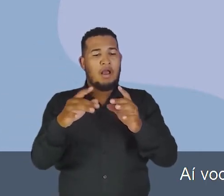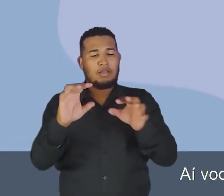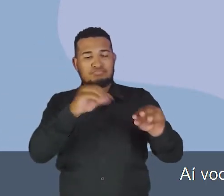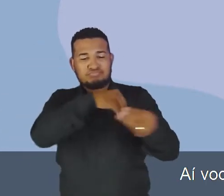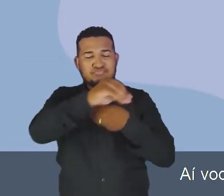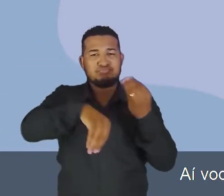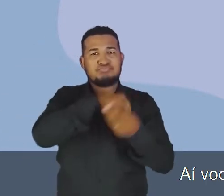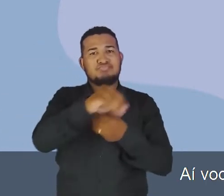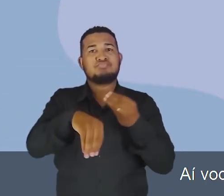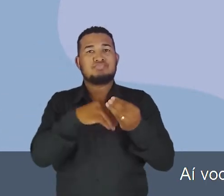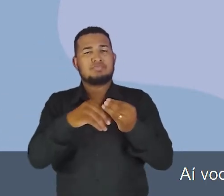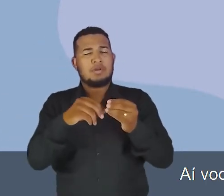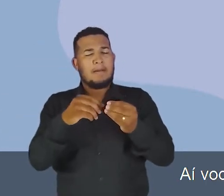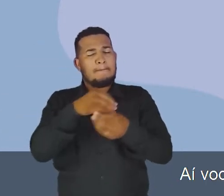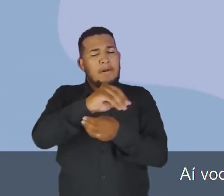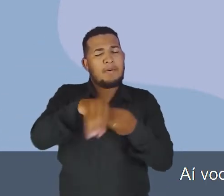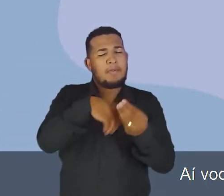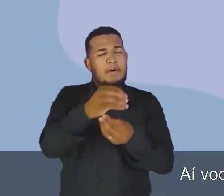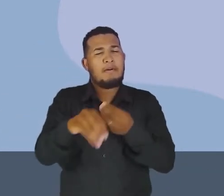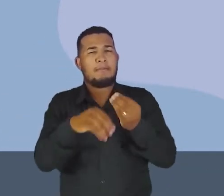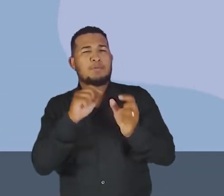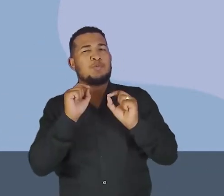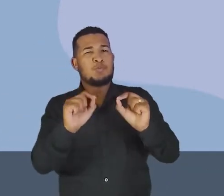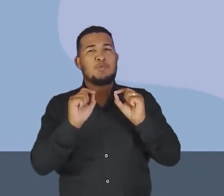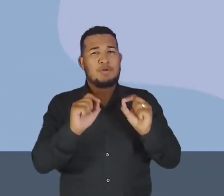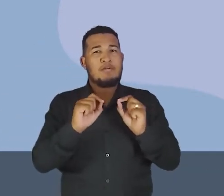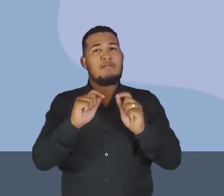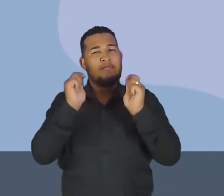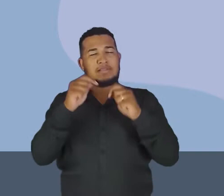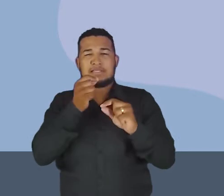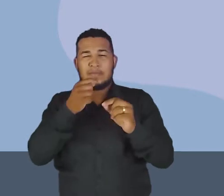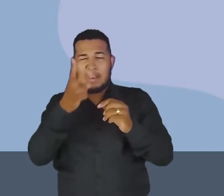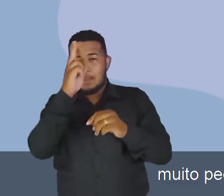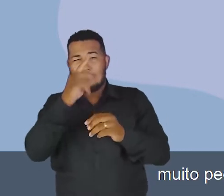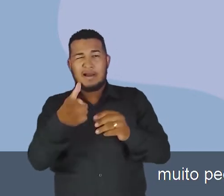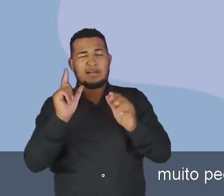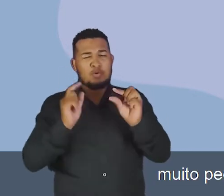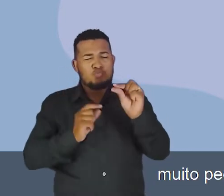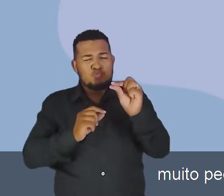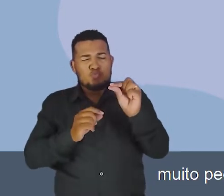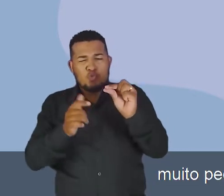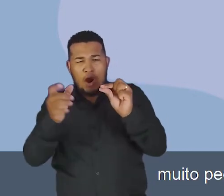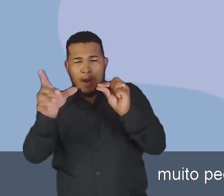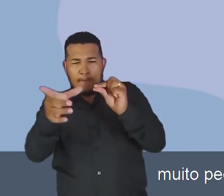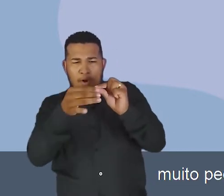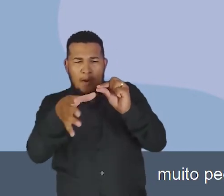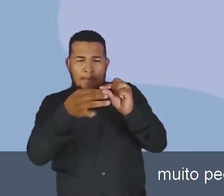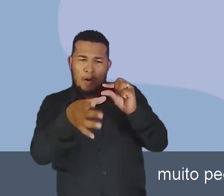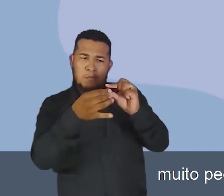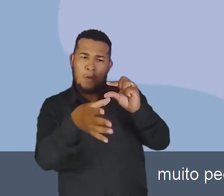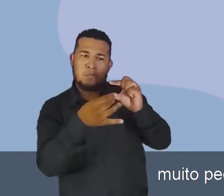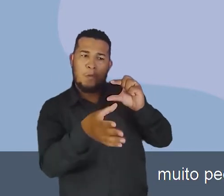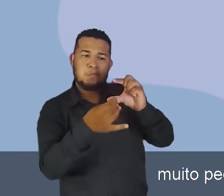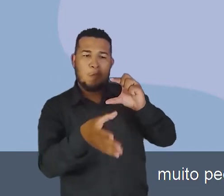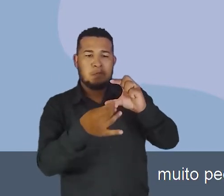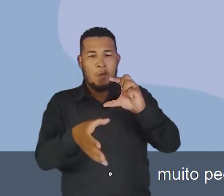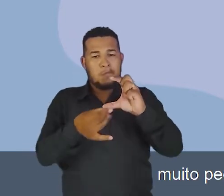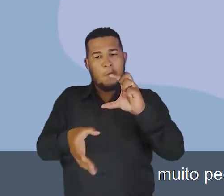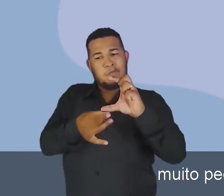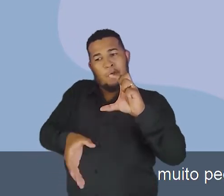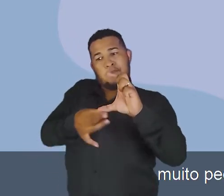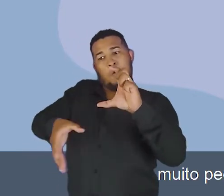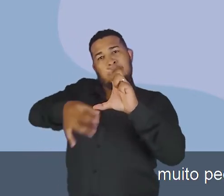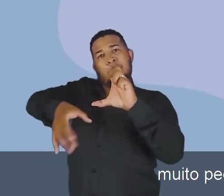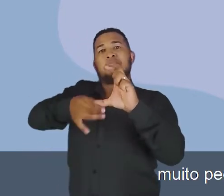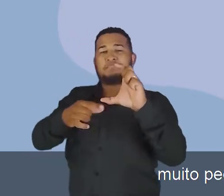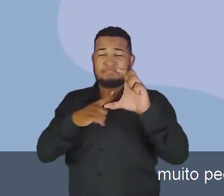E você pode perceber que essa mistura, como eu disse para você, vai fazer aquelas partículas muito pequenas se tornarem partículas